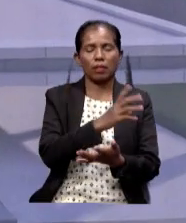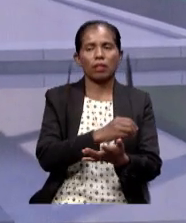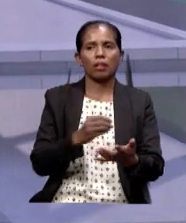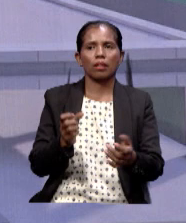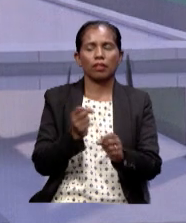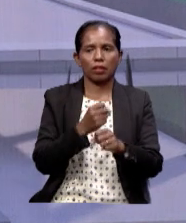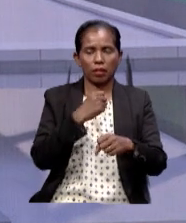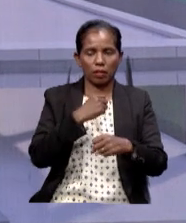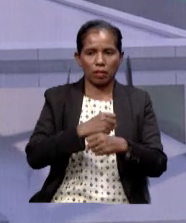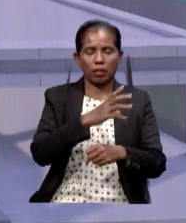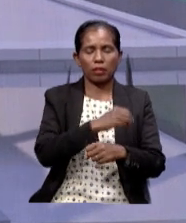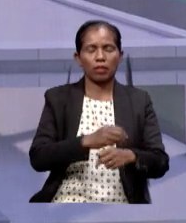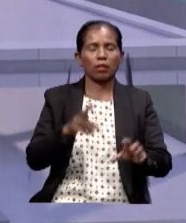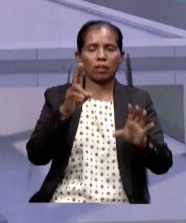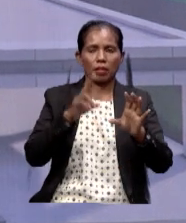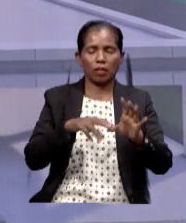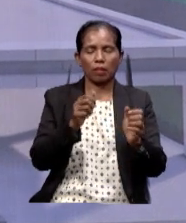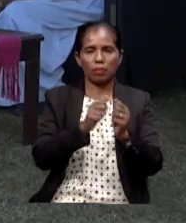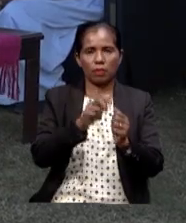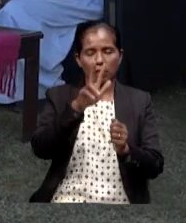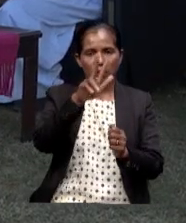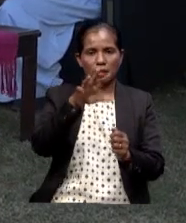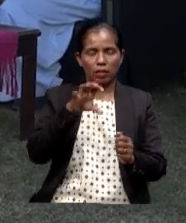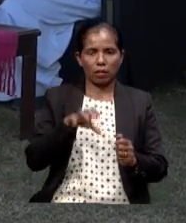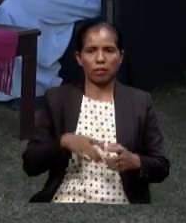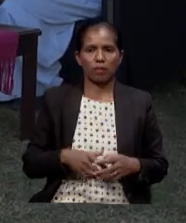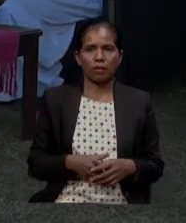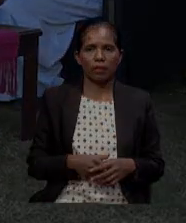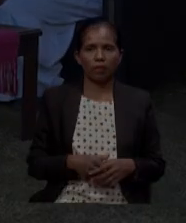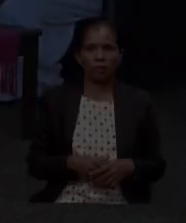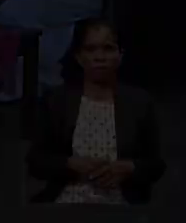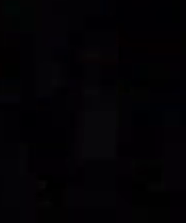acumula kama ha mutu atus tolu resin. Lamberto da Silva, GMN.